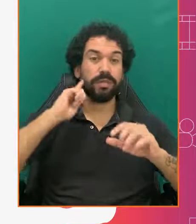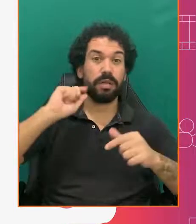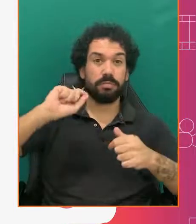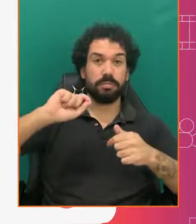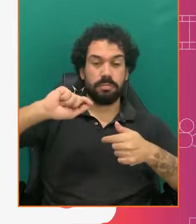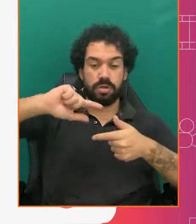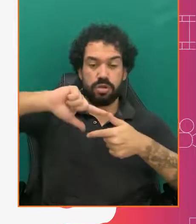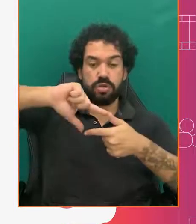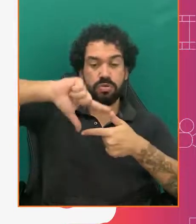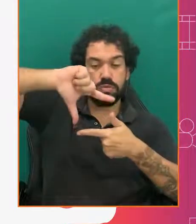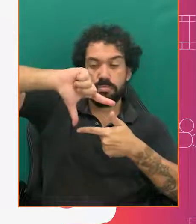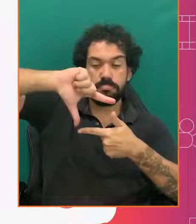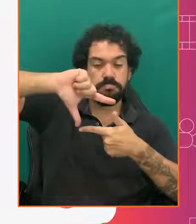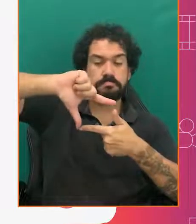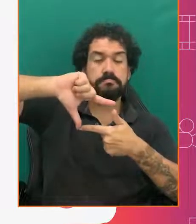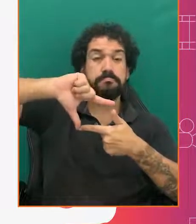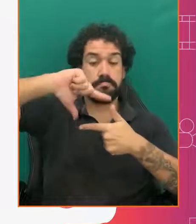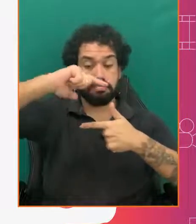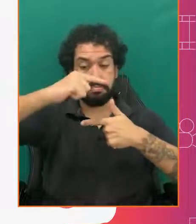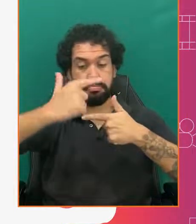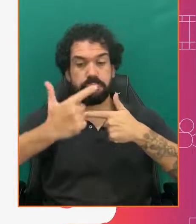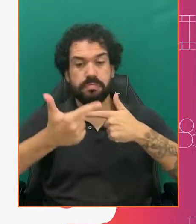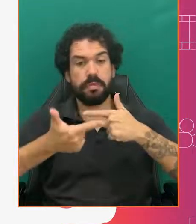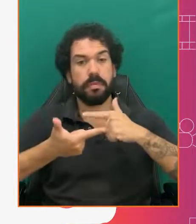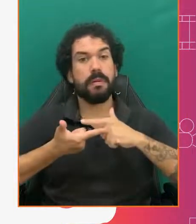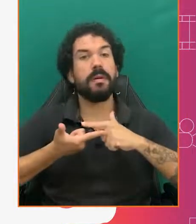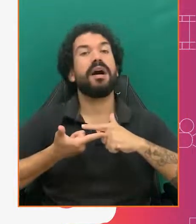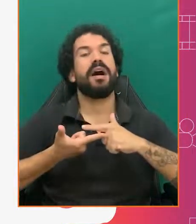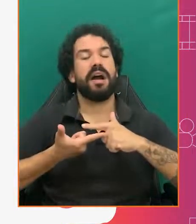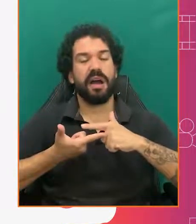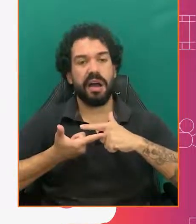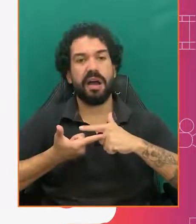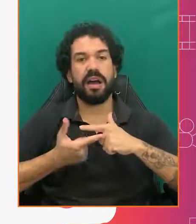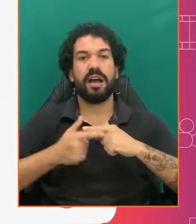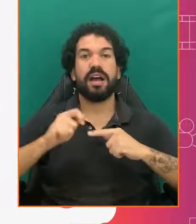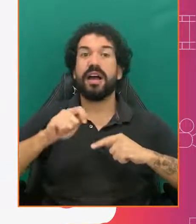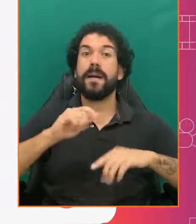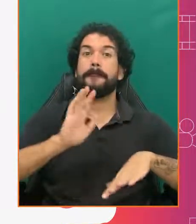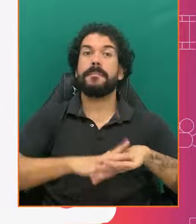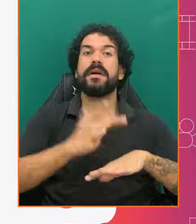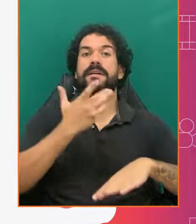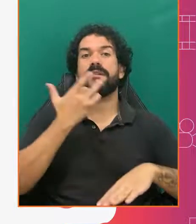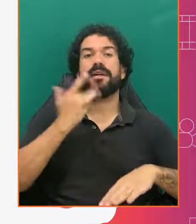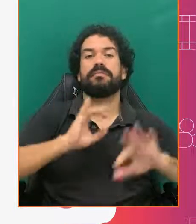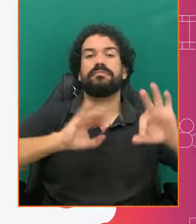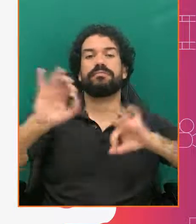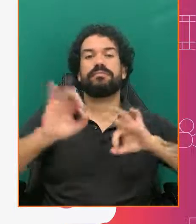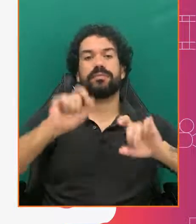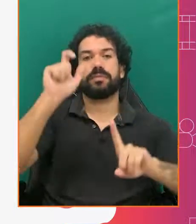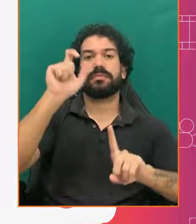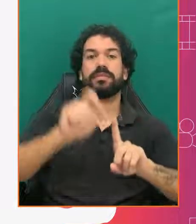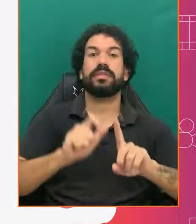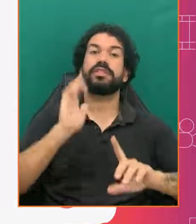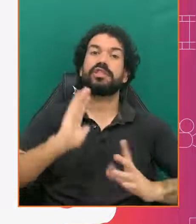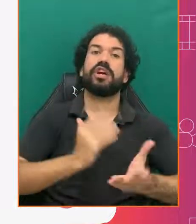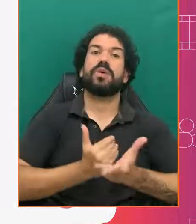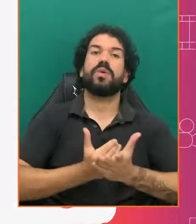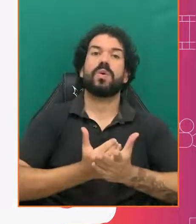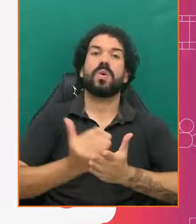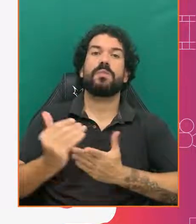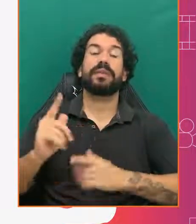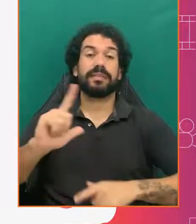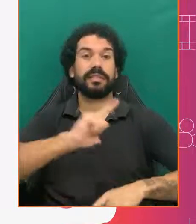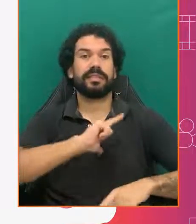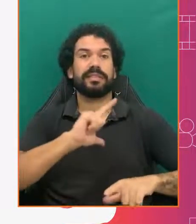um cubo em vez de um quadrado. Assim, a composição do personagem vai ser desde o